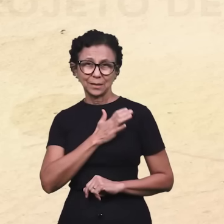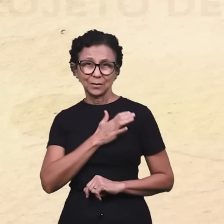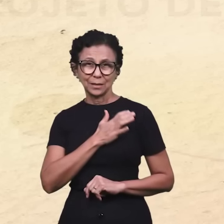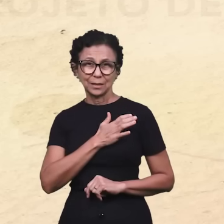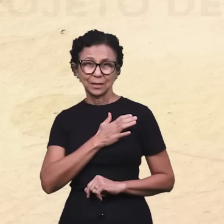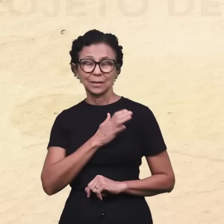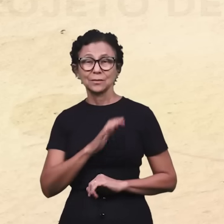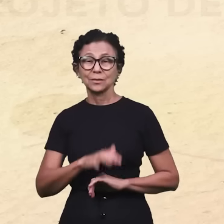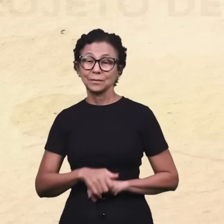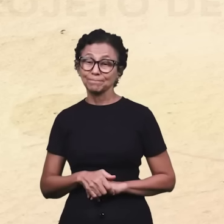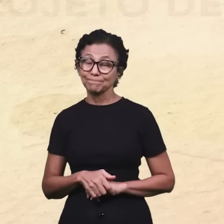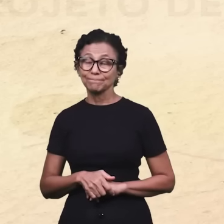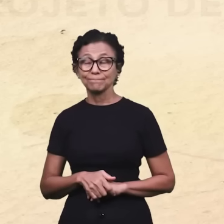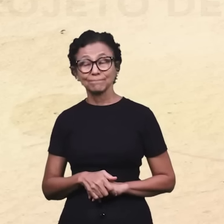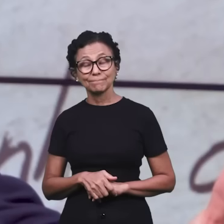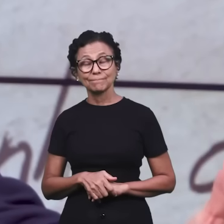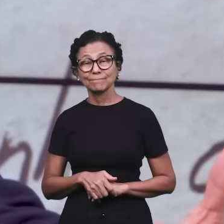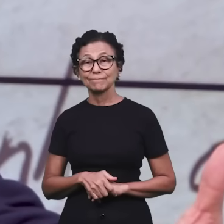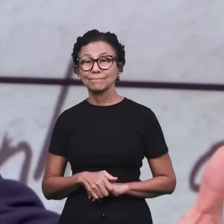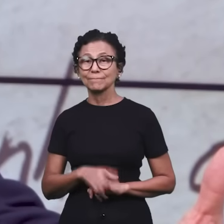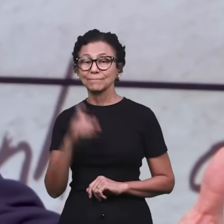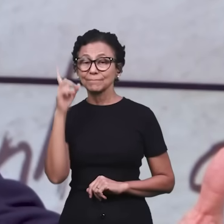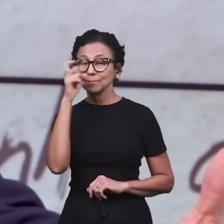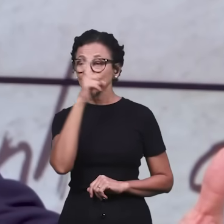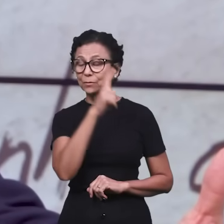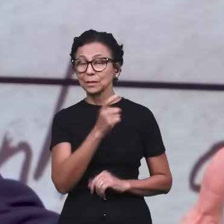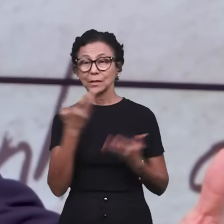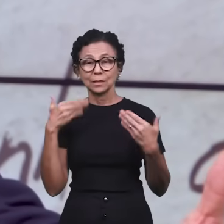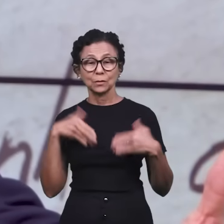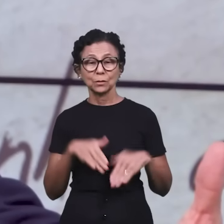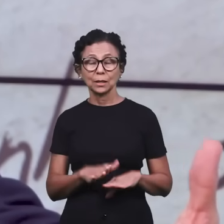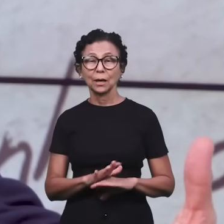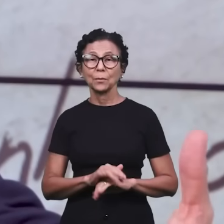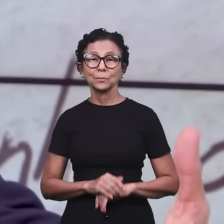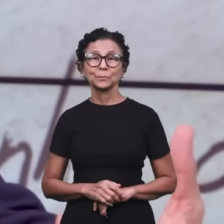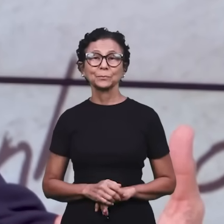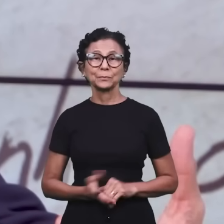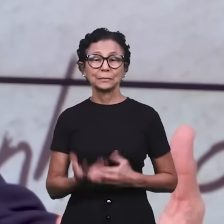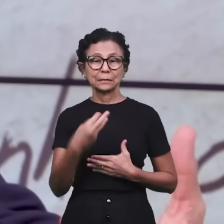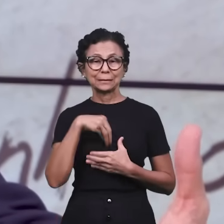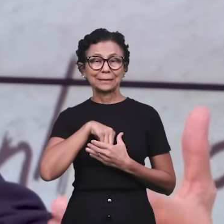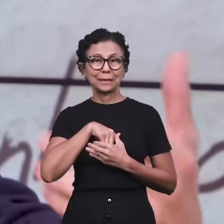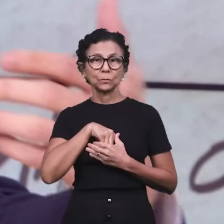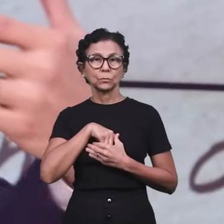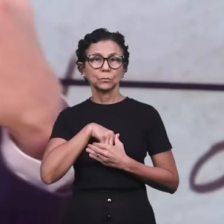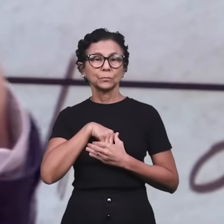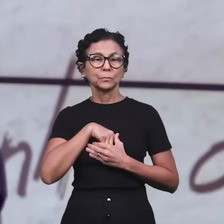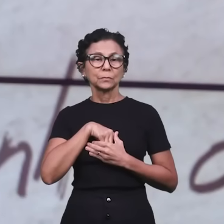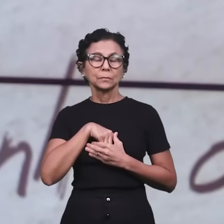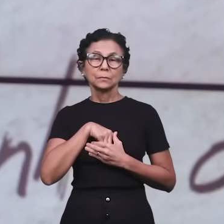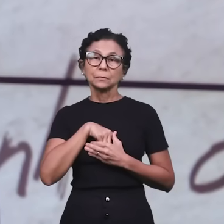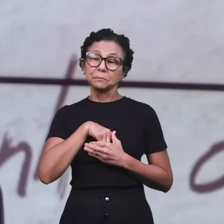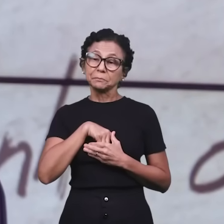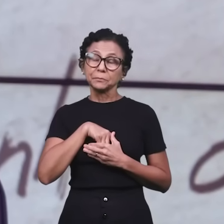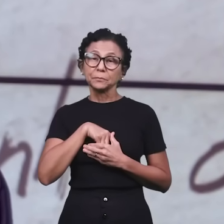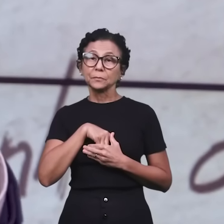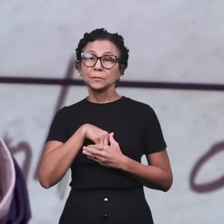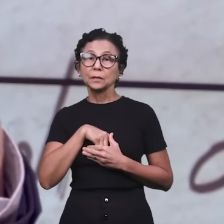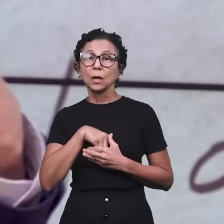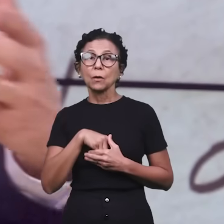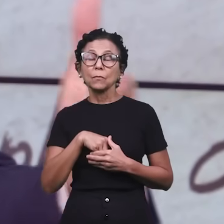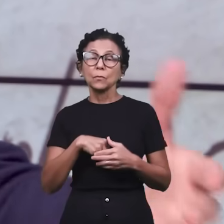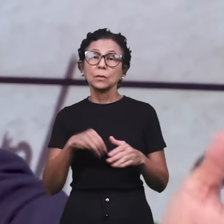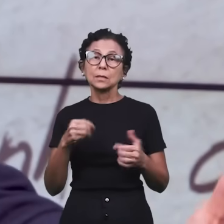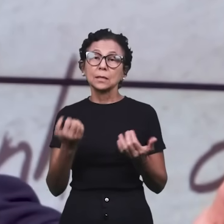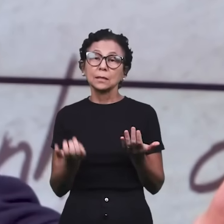né? Assim, nasce do homem, aquilo que está dentro do homem, então, é do temperamento.